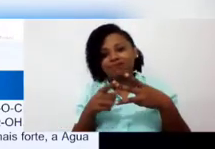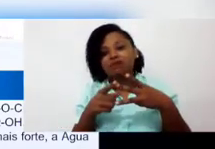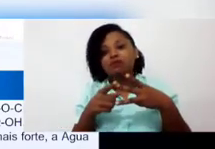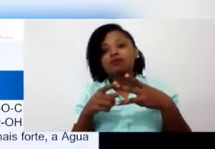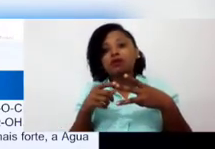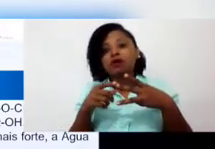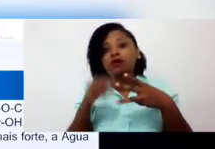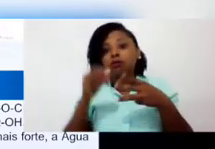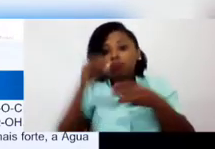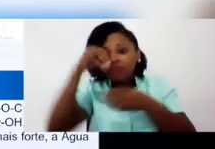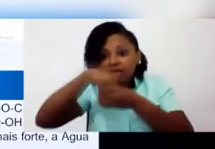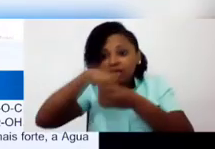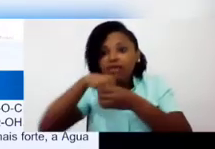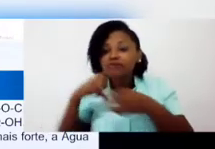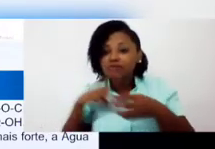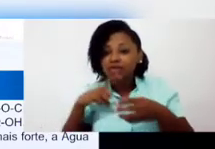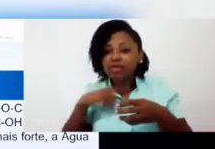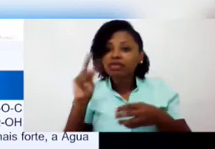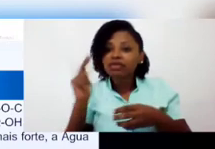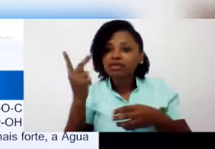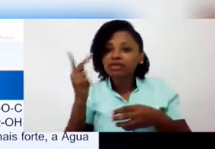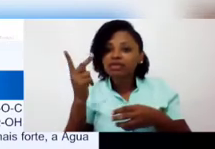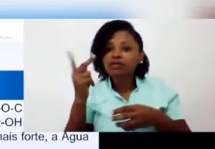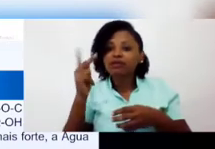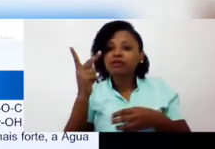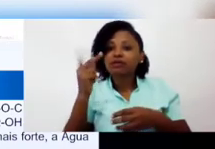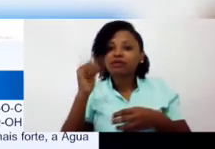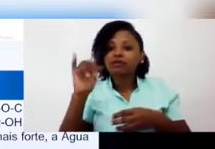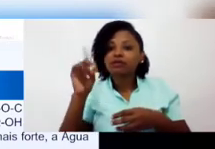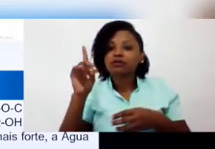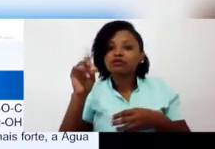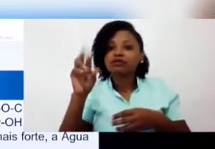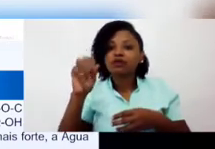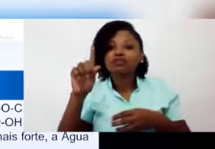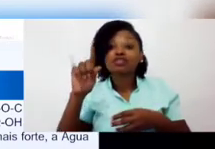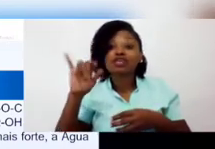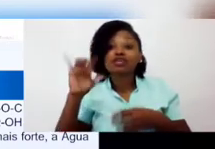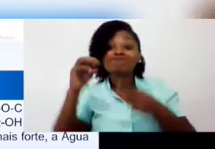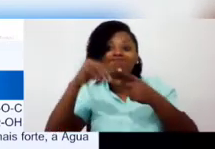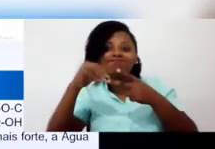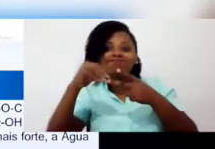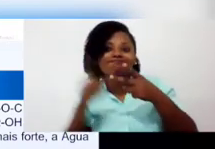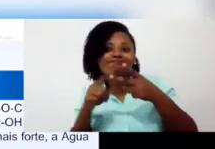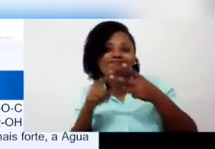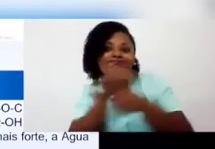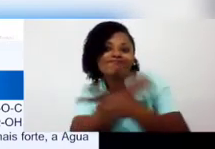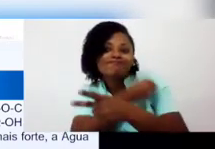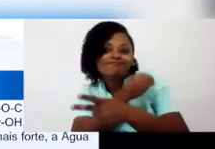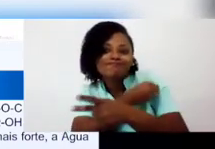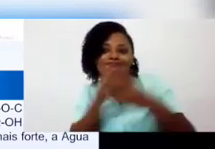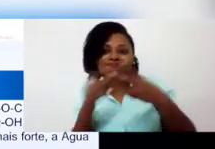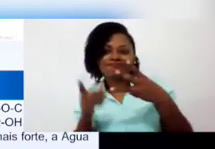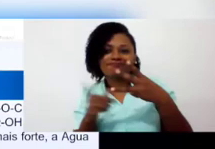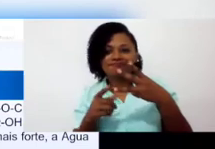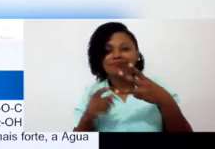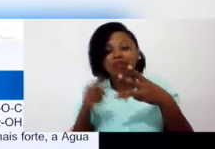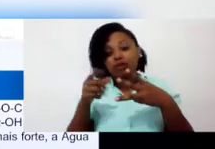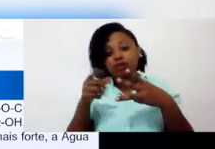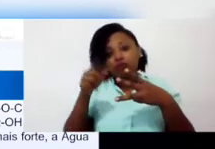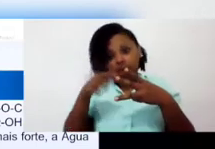é puramente ligação de hidrogênio, tá? Então, é uma força muito forte que prende, vamos dizer assim,